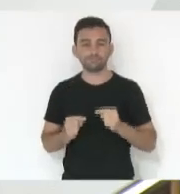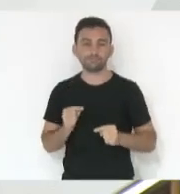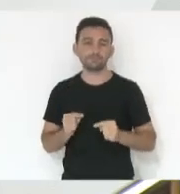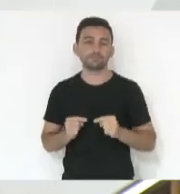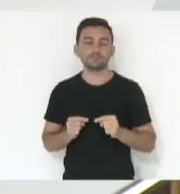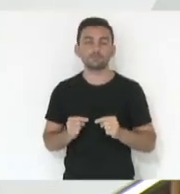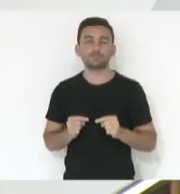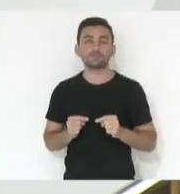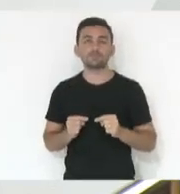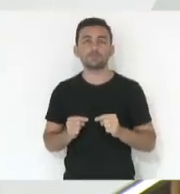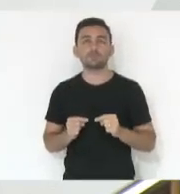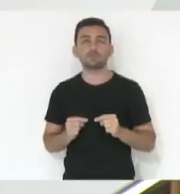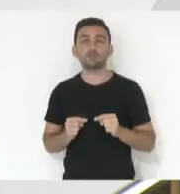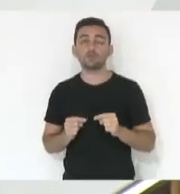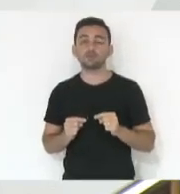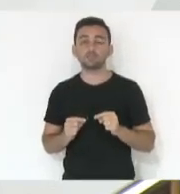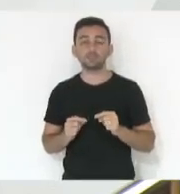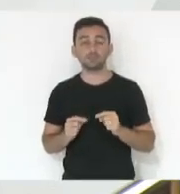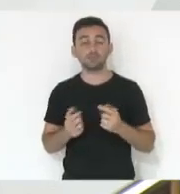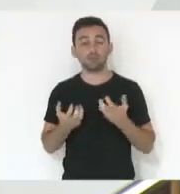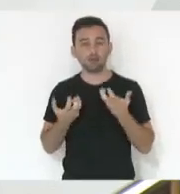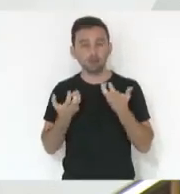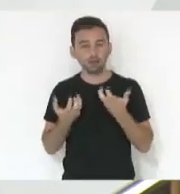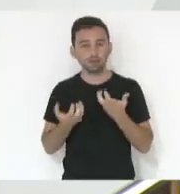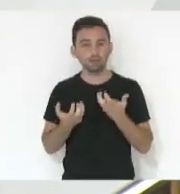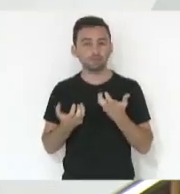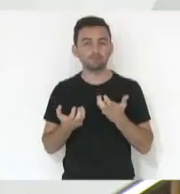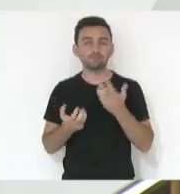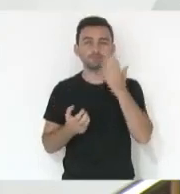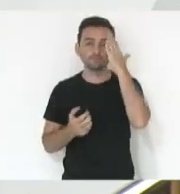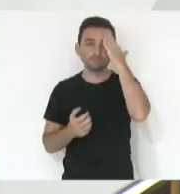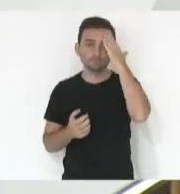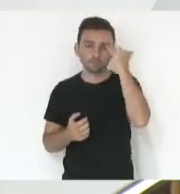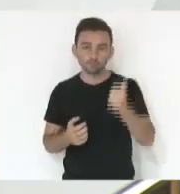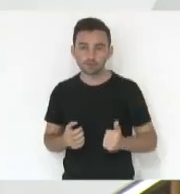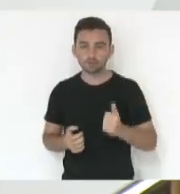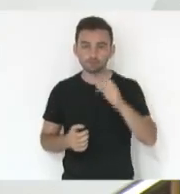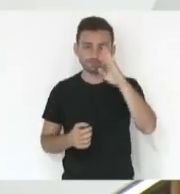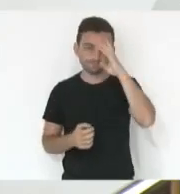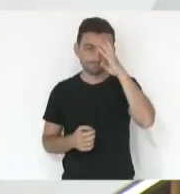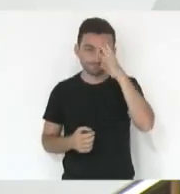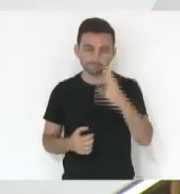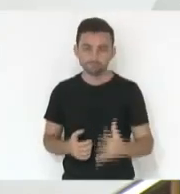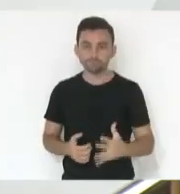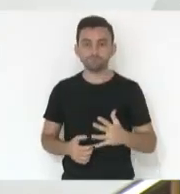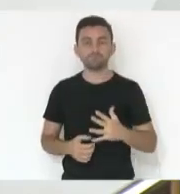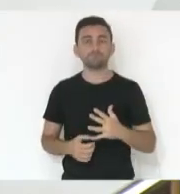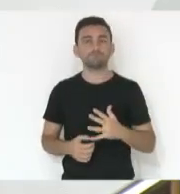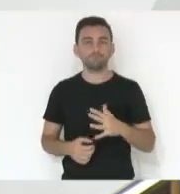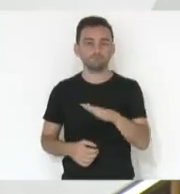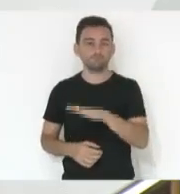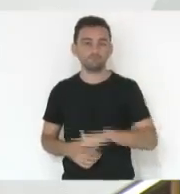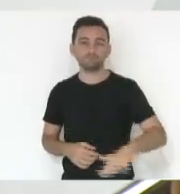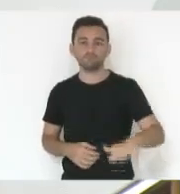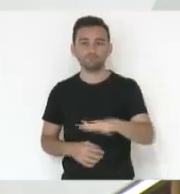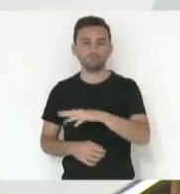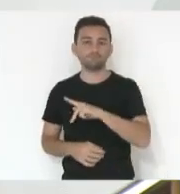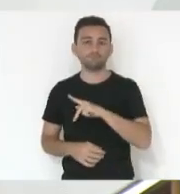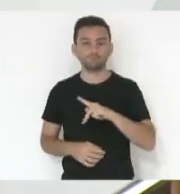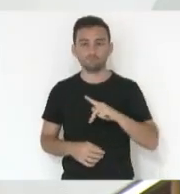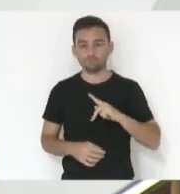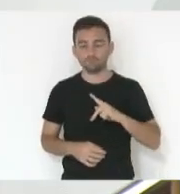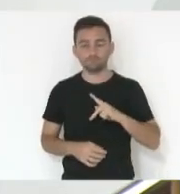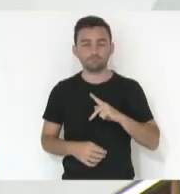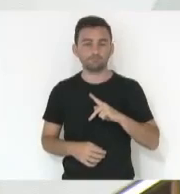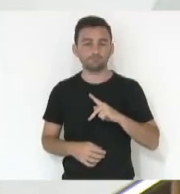que busca-se soluções públicas para problemas